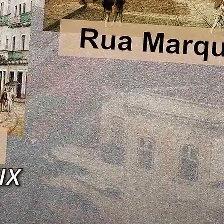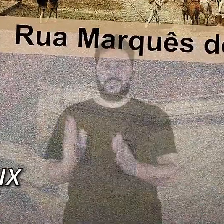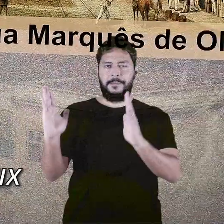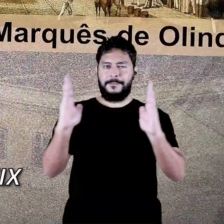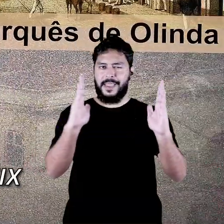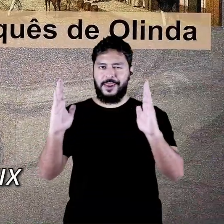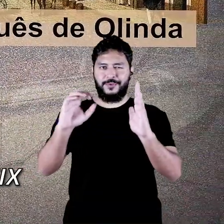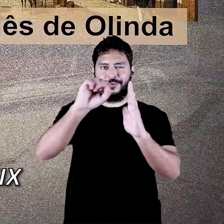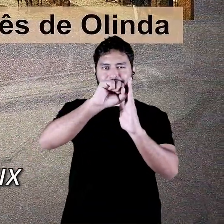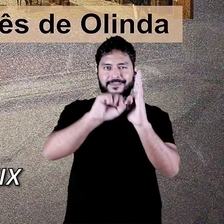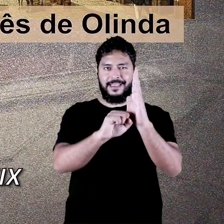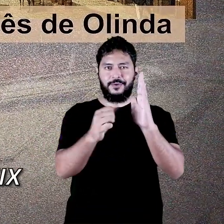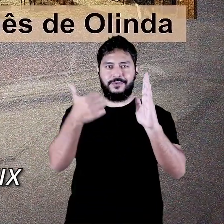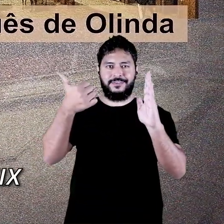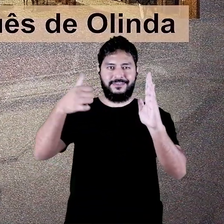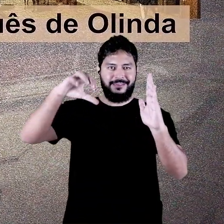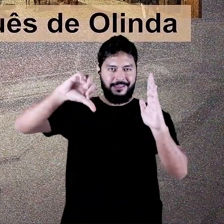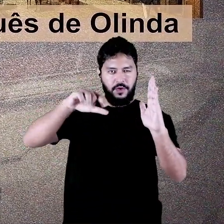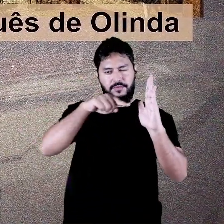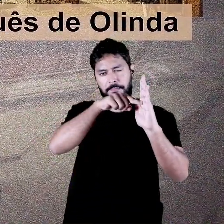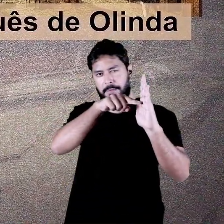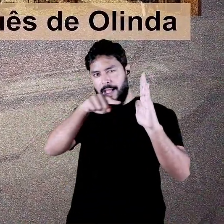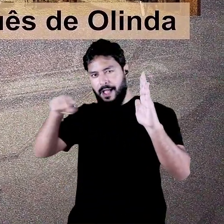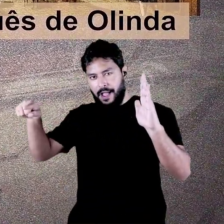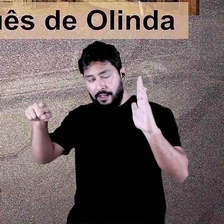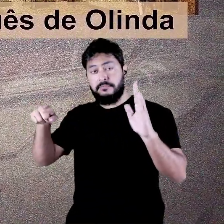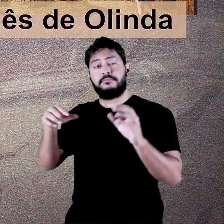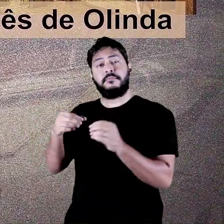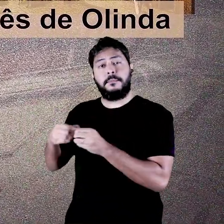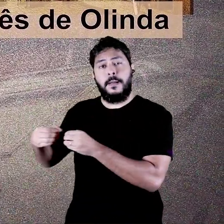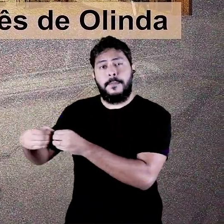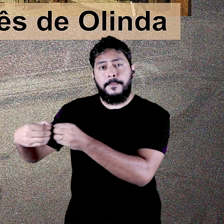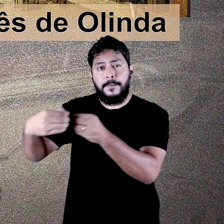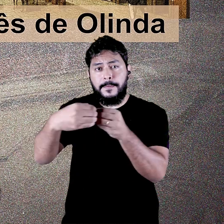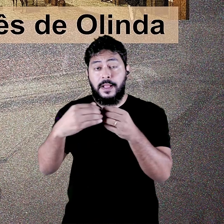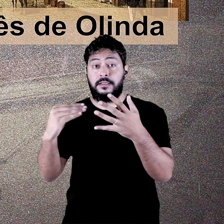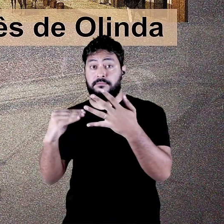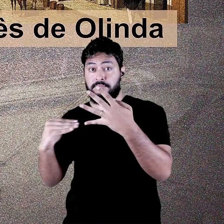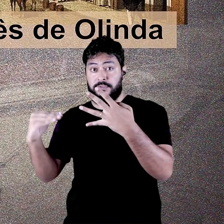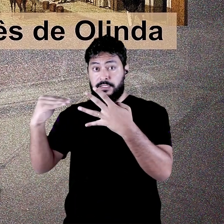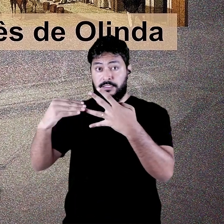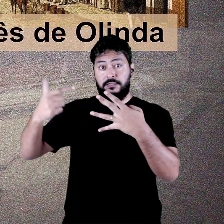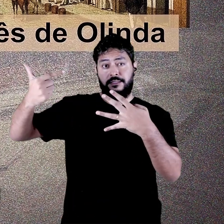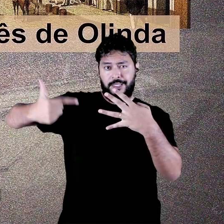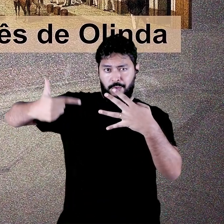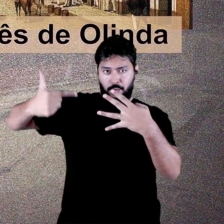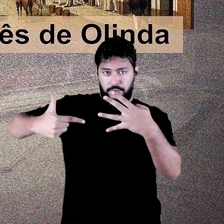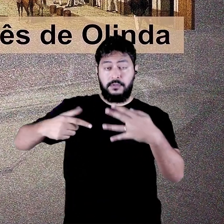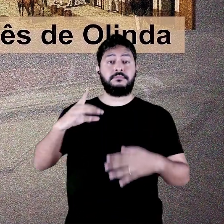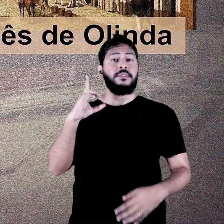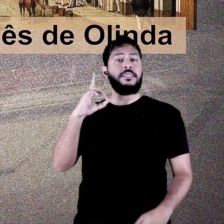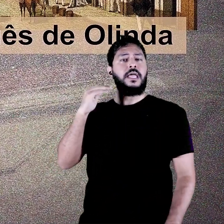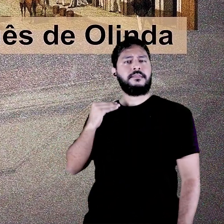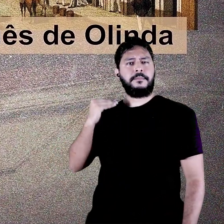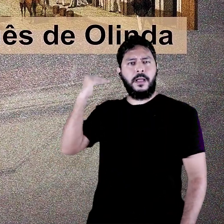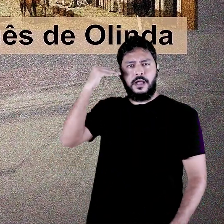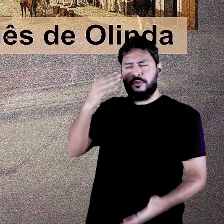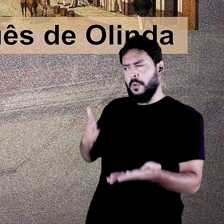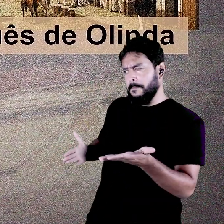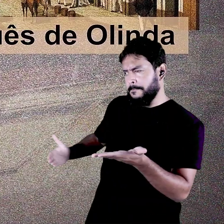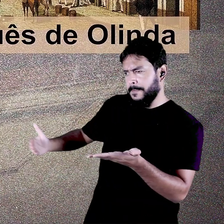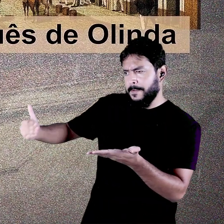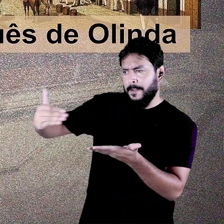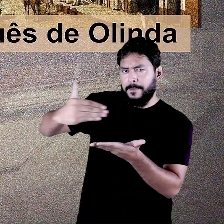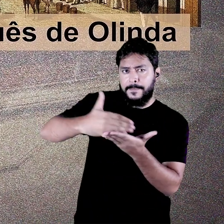Monteiro. Ao longo do século XIX, os desembargadores atuaram em vários processos cíveis e criminais, que derivaram das comarcas